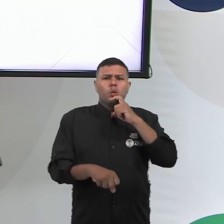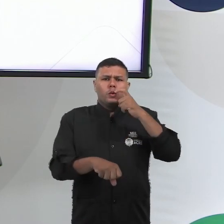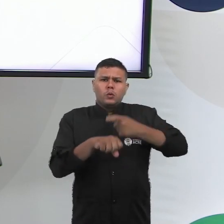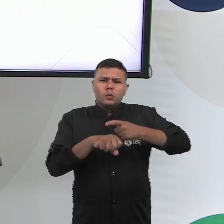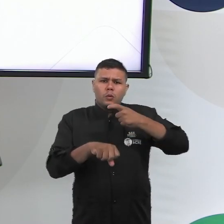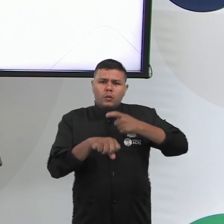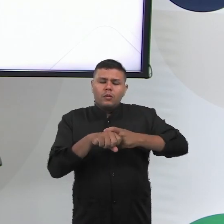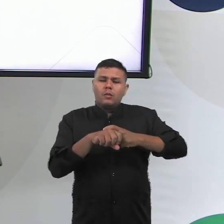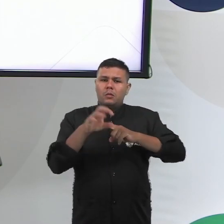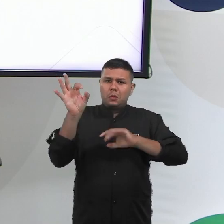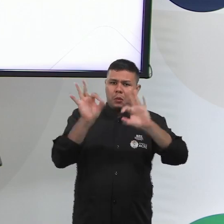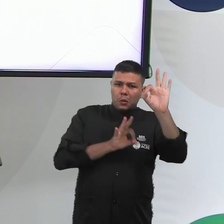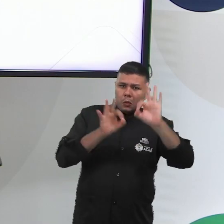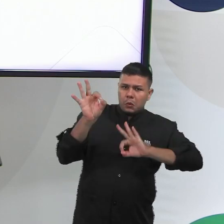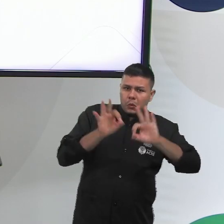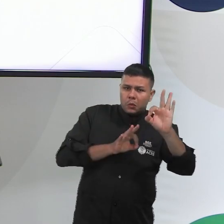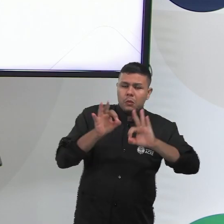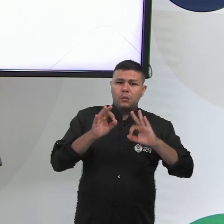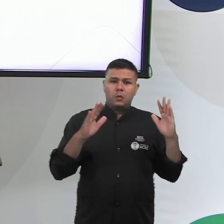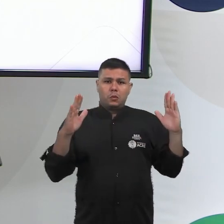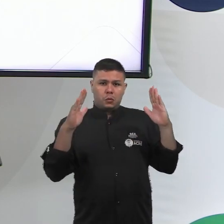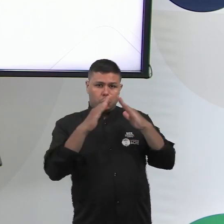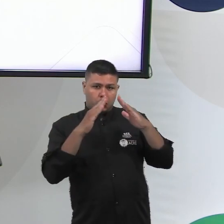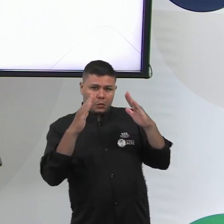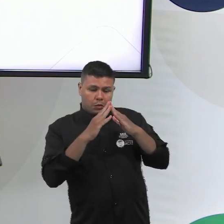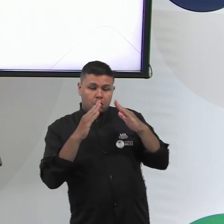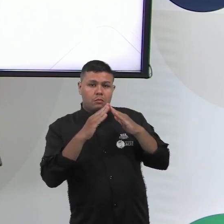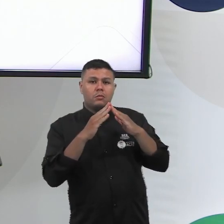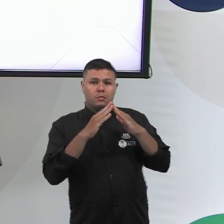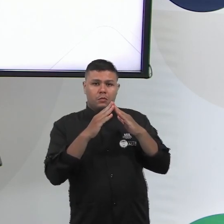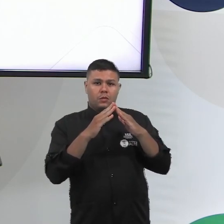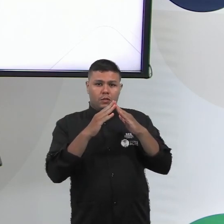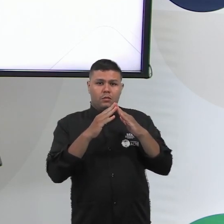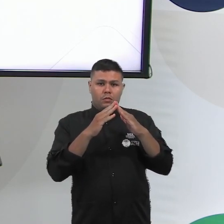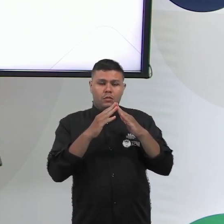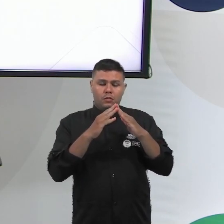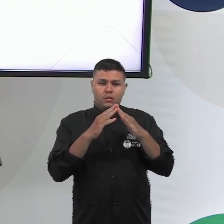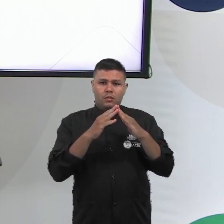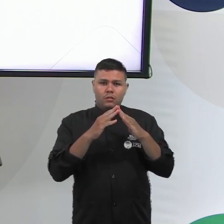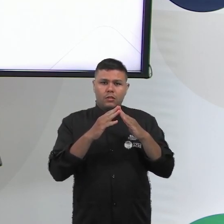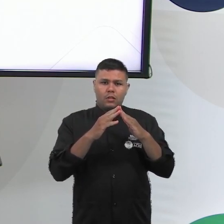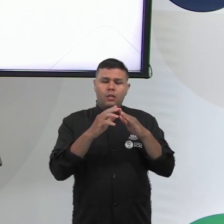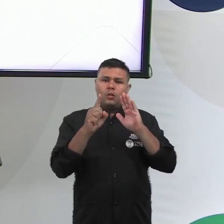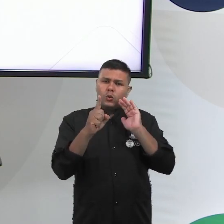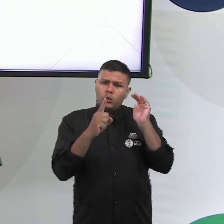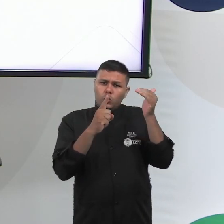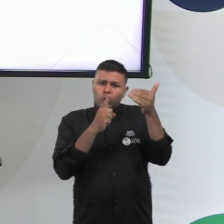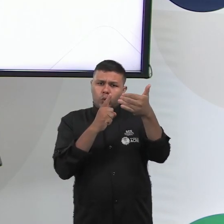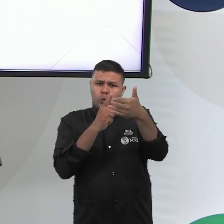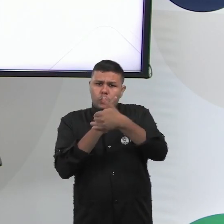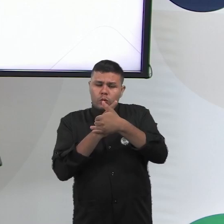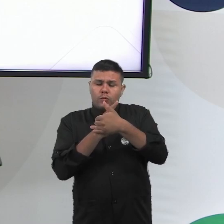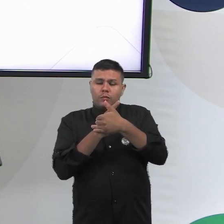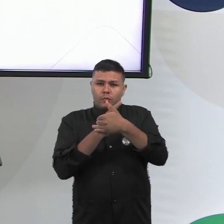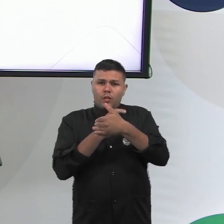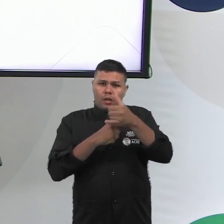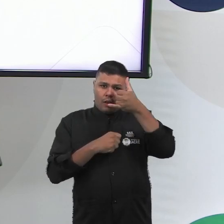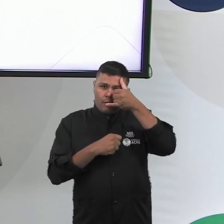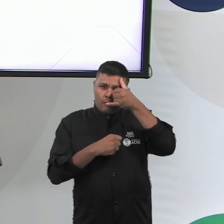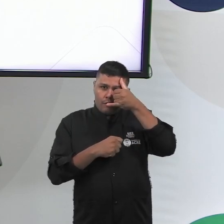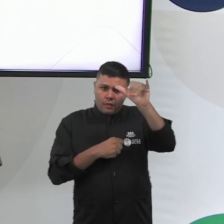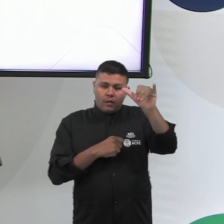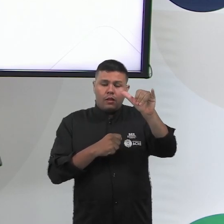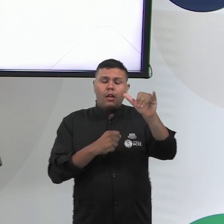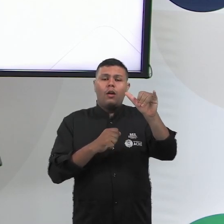construir, o seu abrigo ali, o local para ele se refugiar, ficar aquecido, e evitar esse contato com o gelo. E quando ele termina,